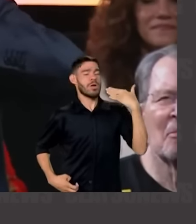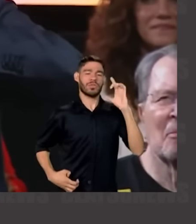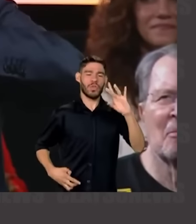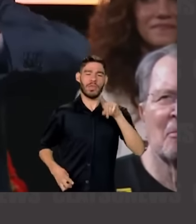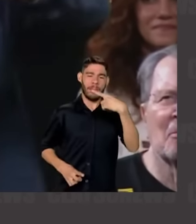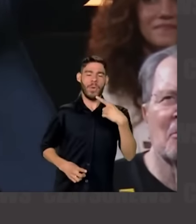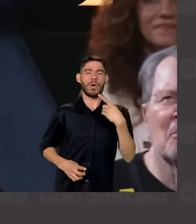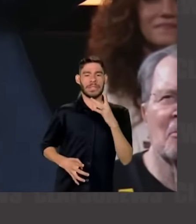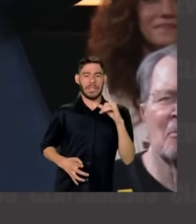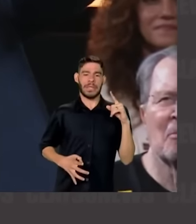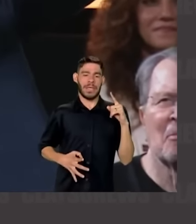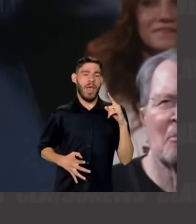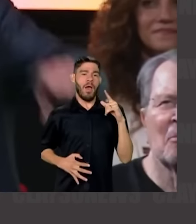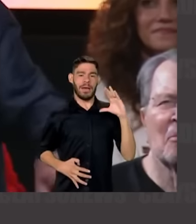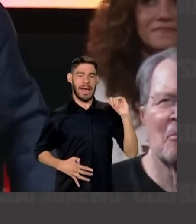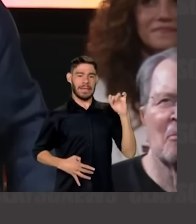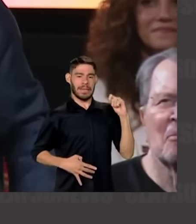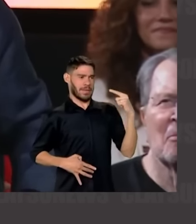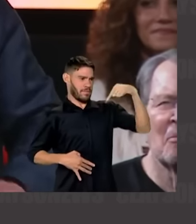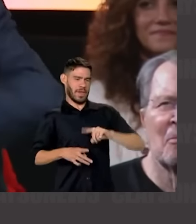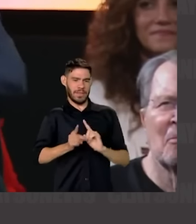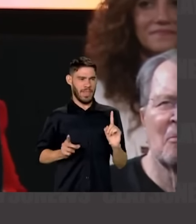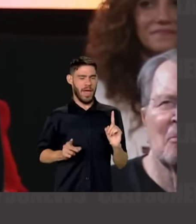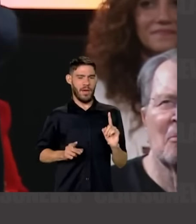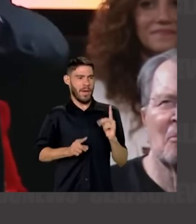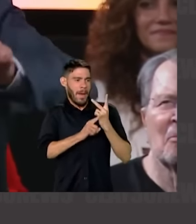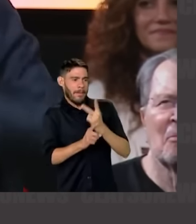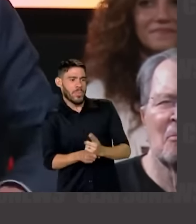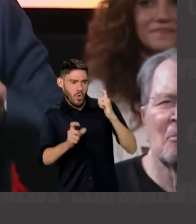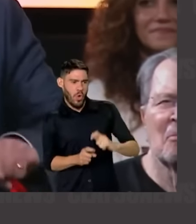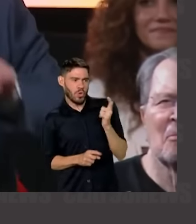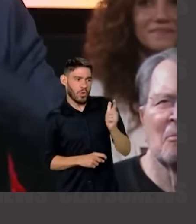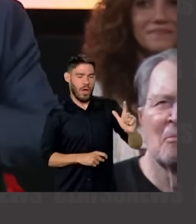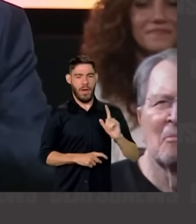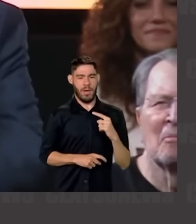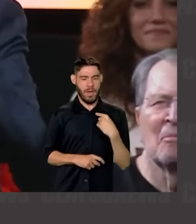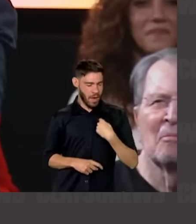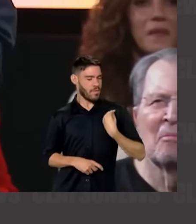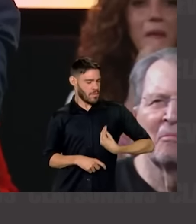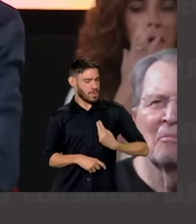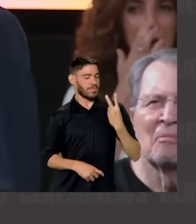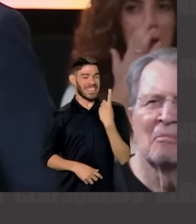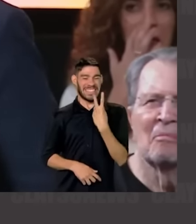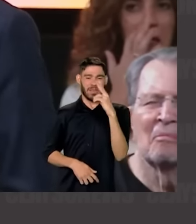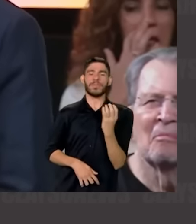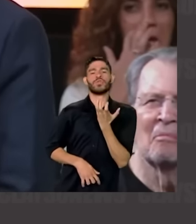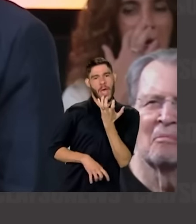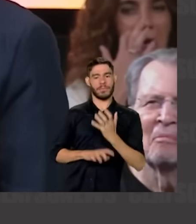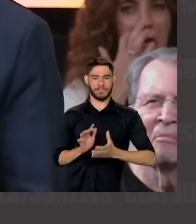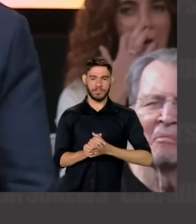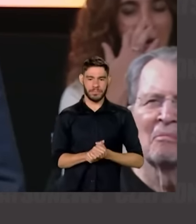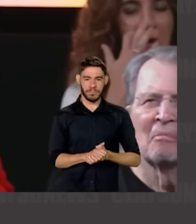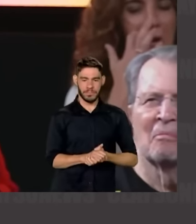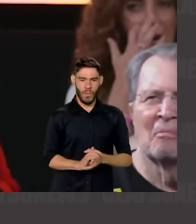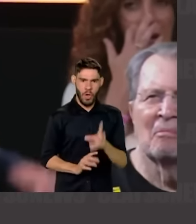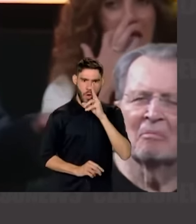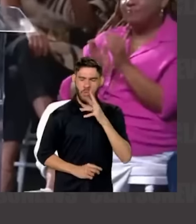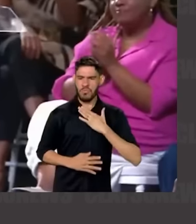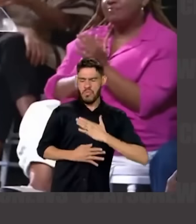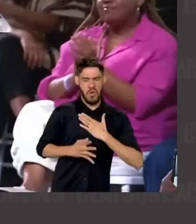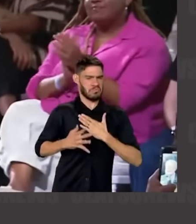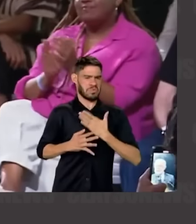com sua Suna. A dona Caetana nem veio aqui. Ela que procurou outro espaço porque eu quero viver 120 anos. Corte quem